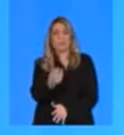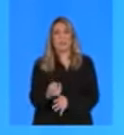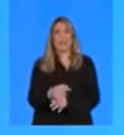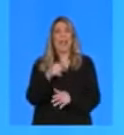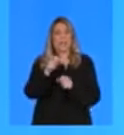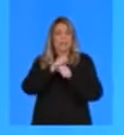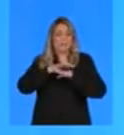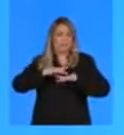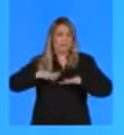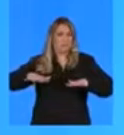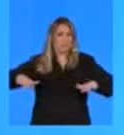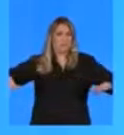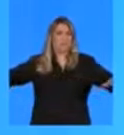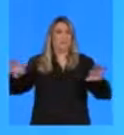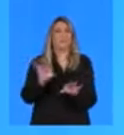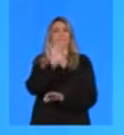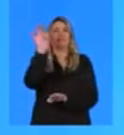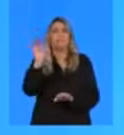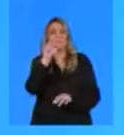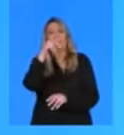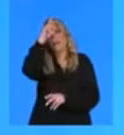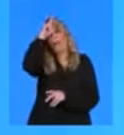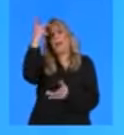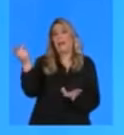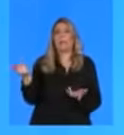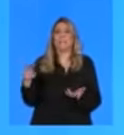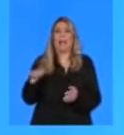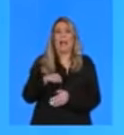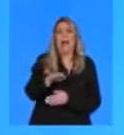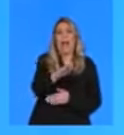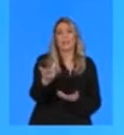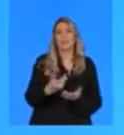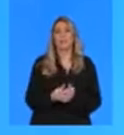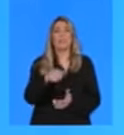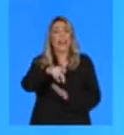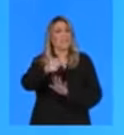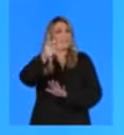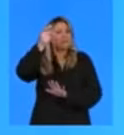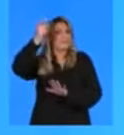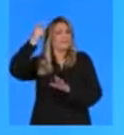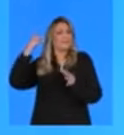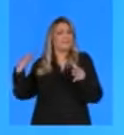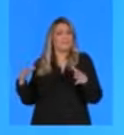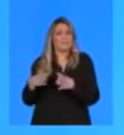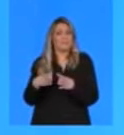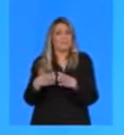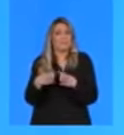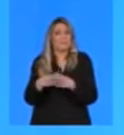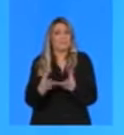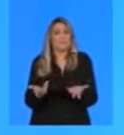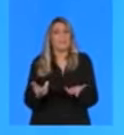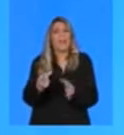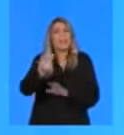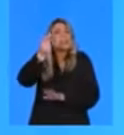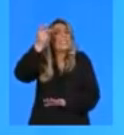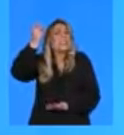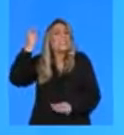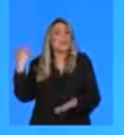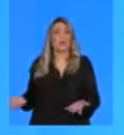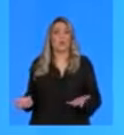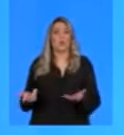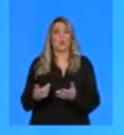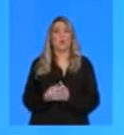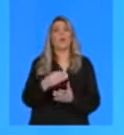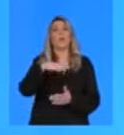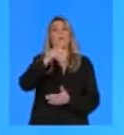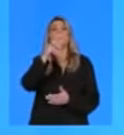proliferam insetos baratas ratos uma das Comunidades mais antigas do Brasil Aliás a mais antiga do Brasil que é